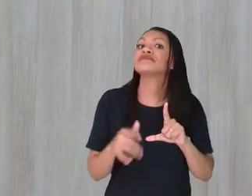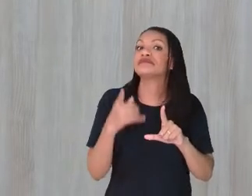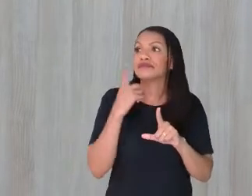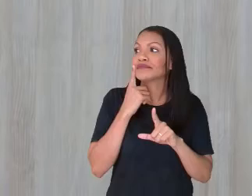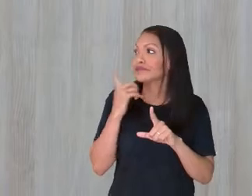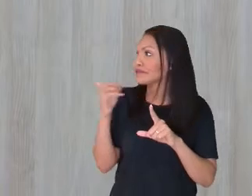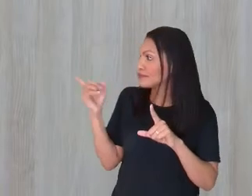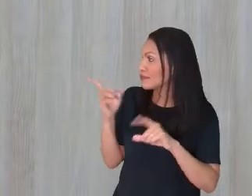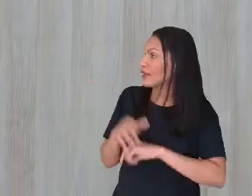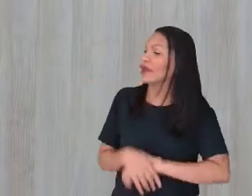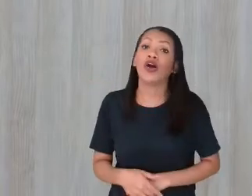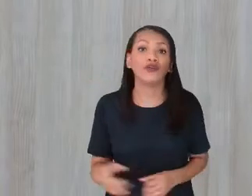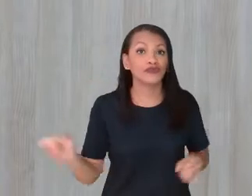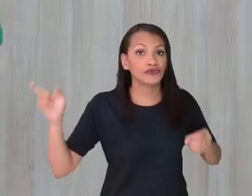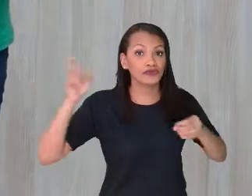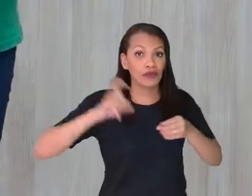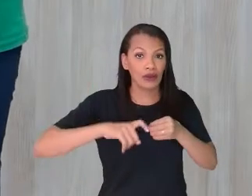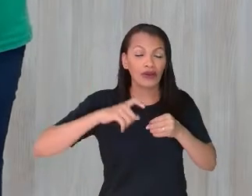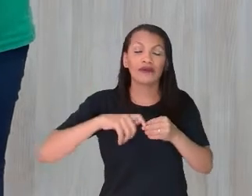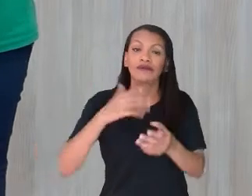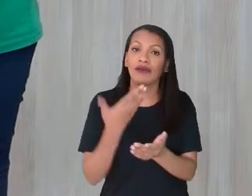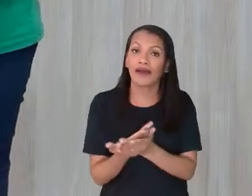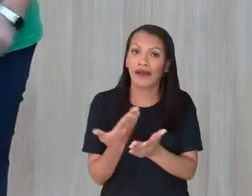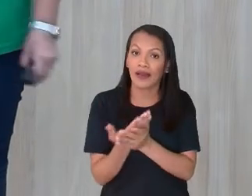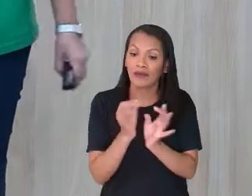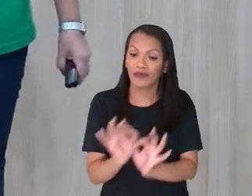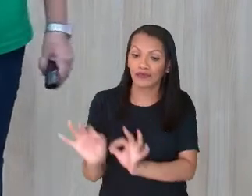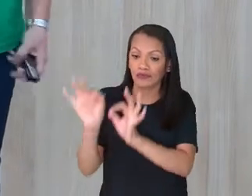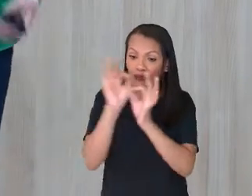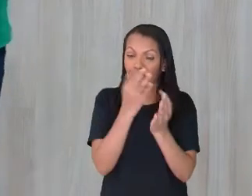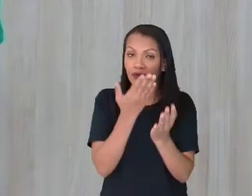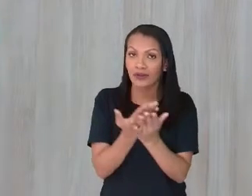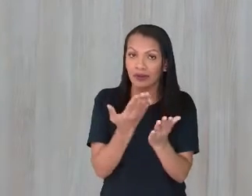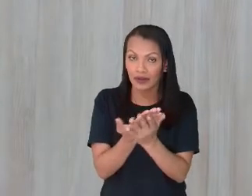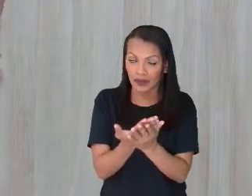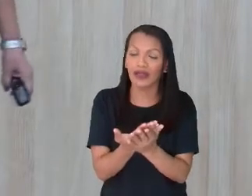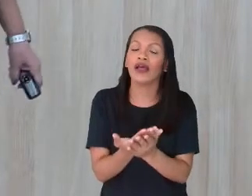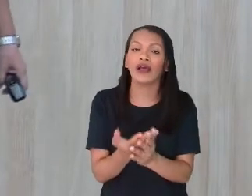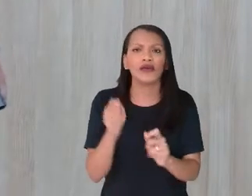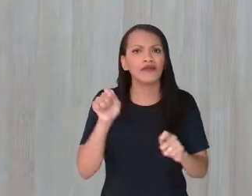Code, volta a assistir essa aula no YouTube e faz essa atividade. Depois a